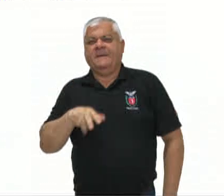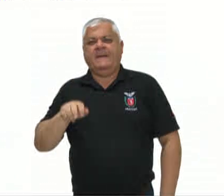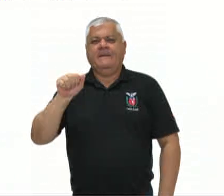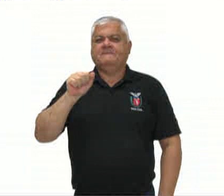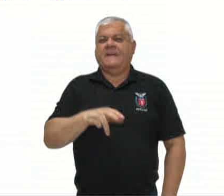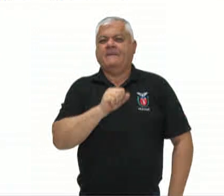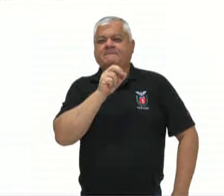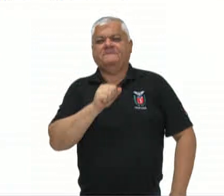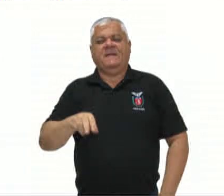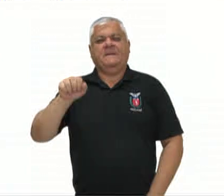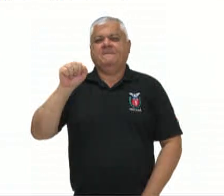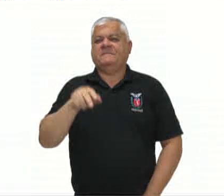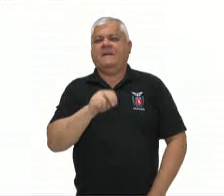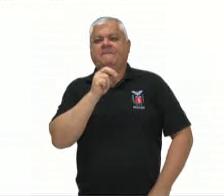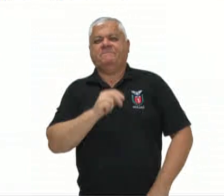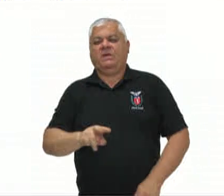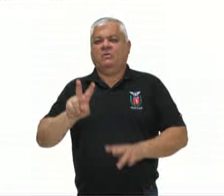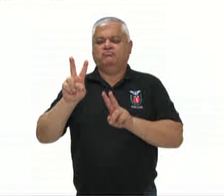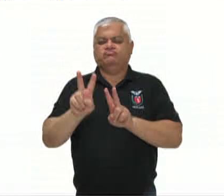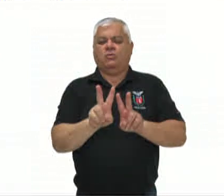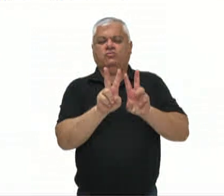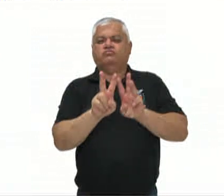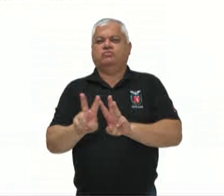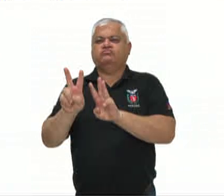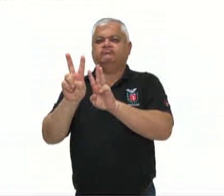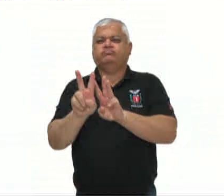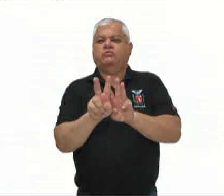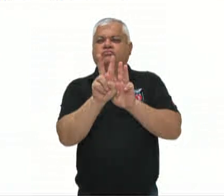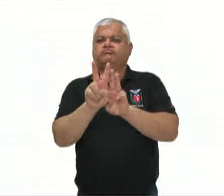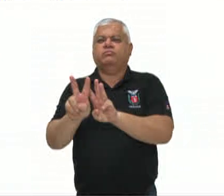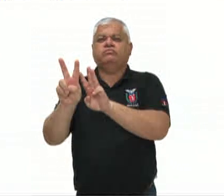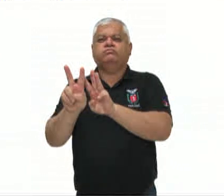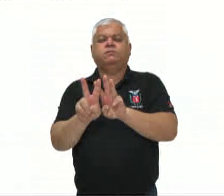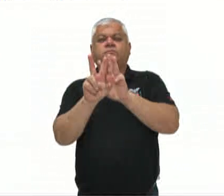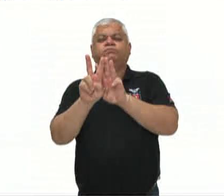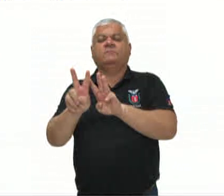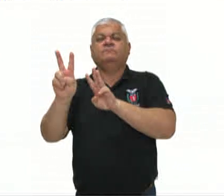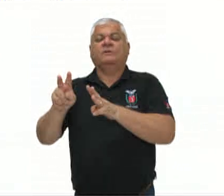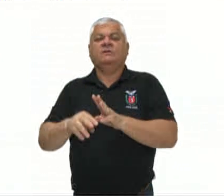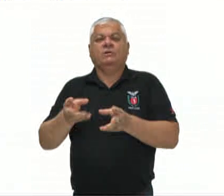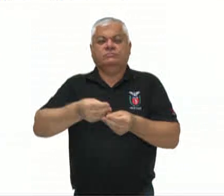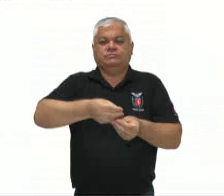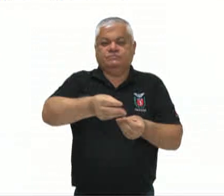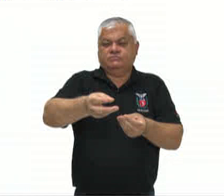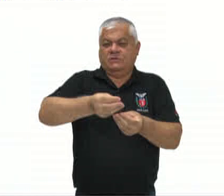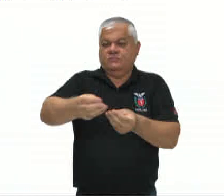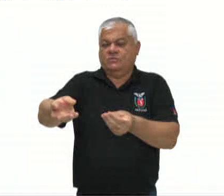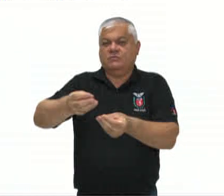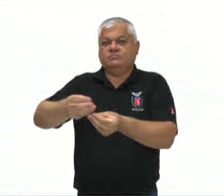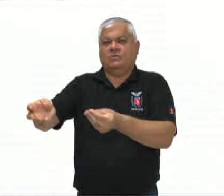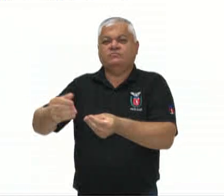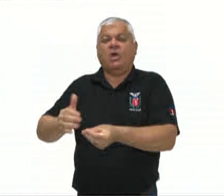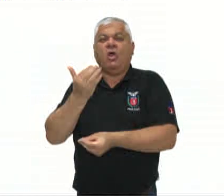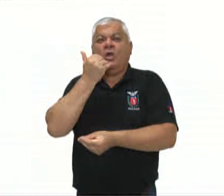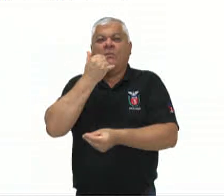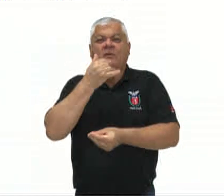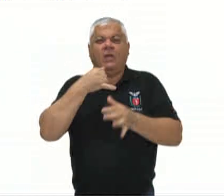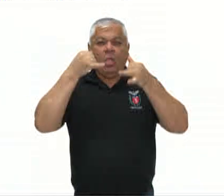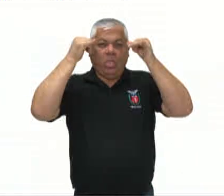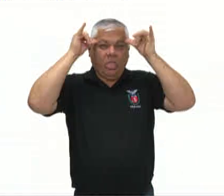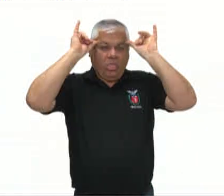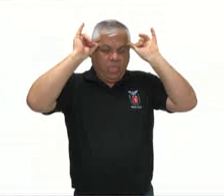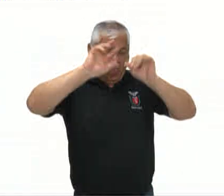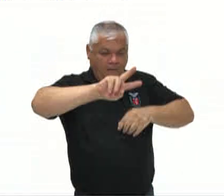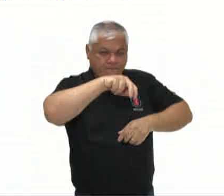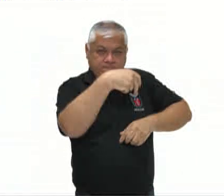a seguir, dividem a pouca comida que têm com um grupo que comia uma vaca que morreu de